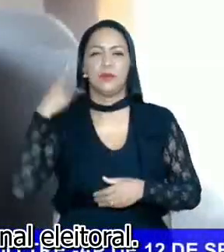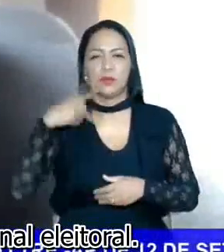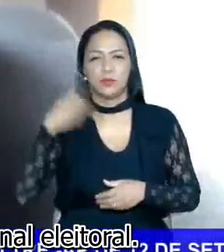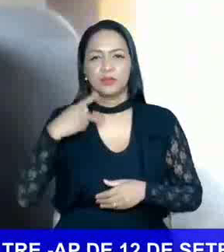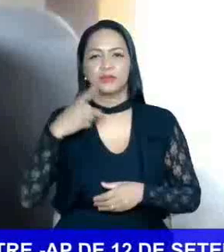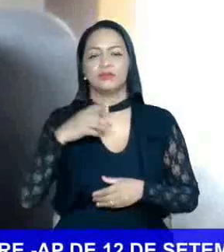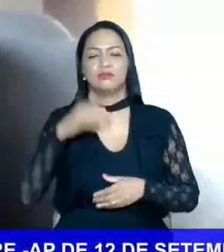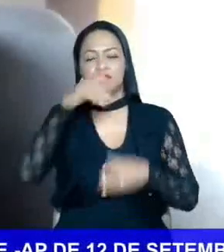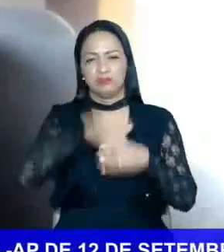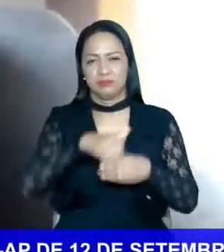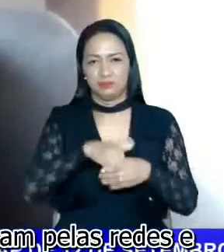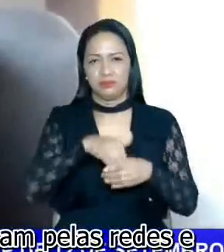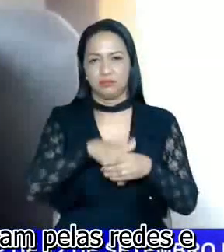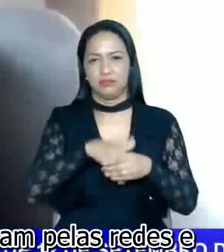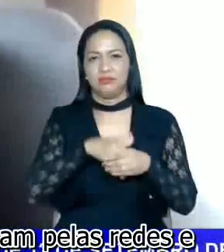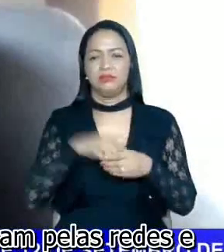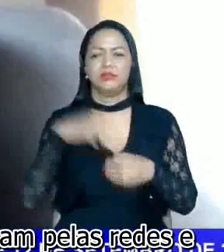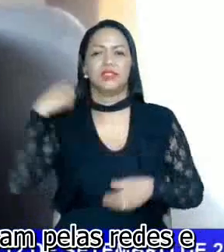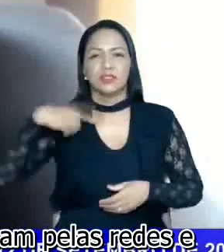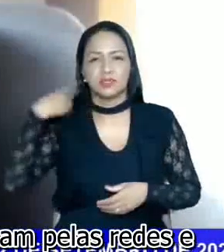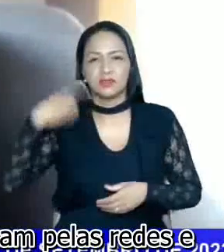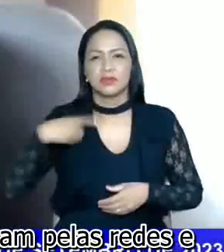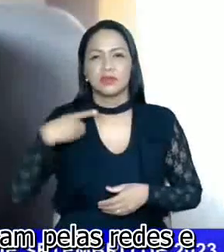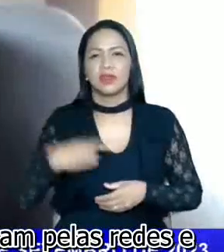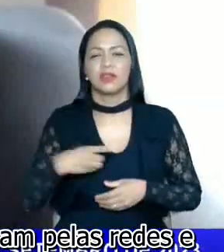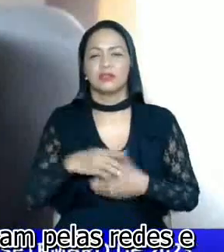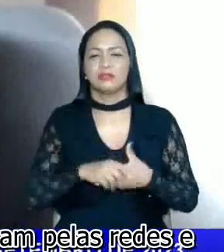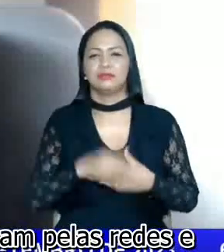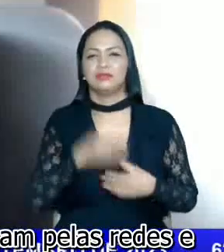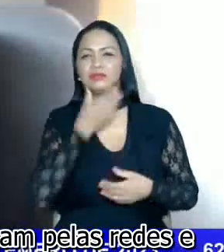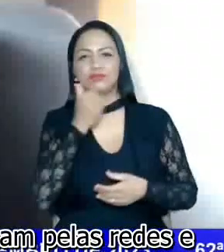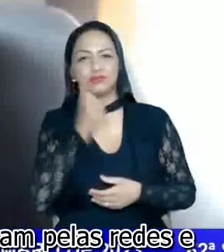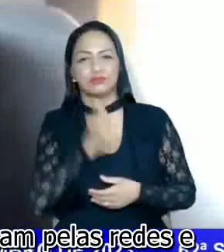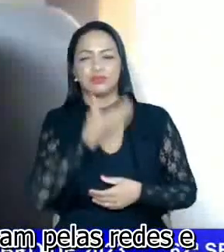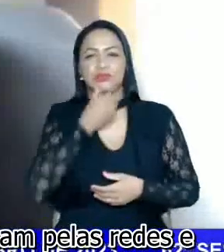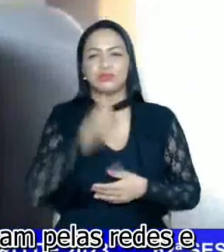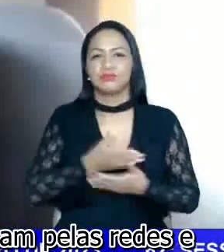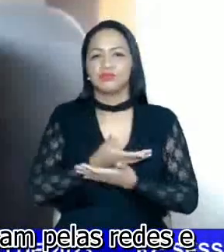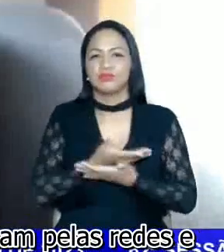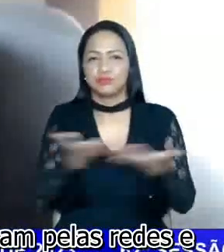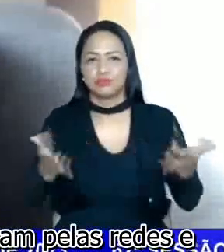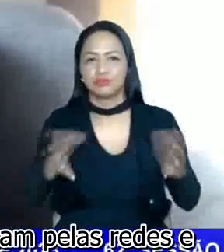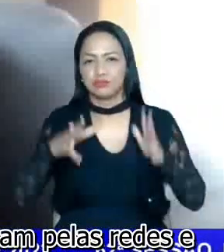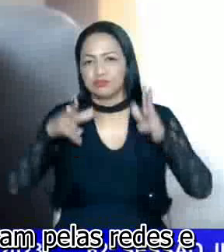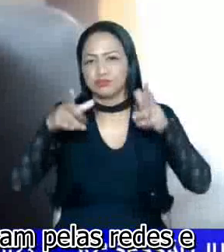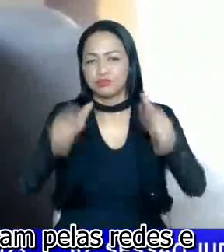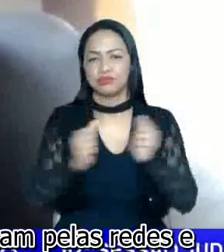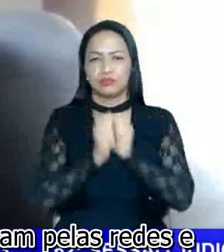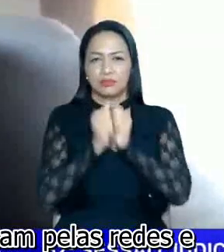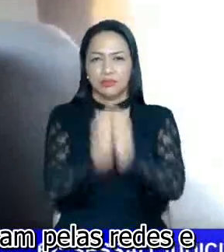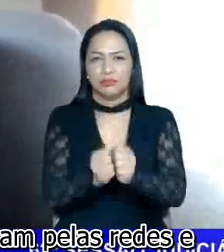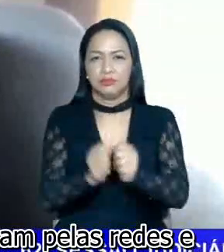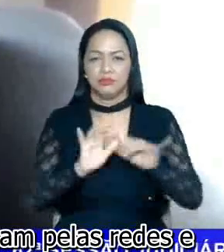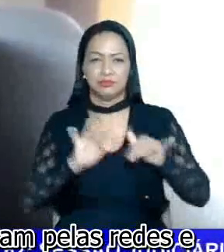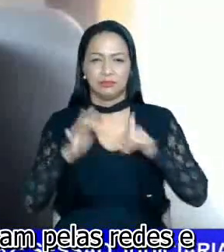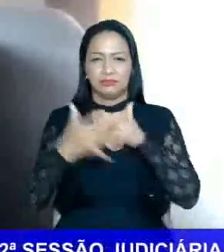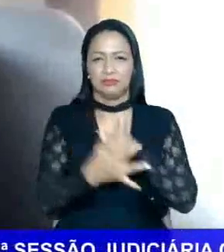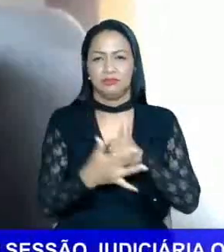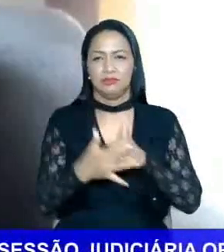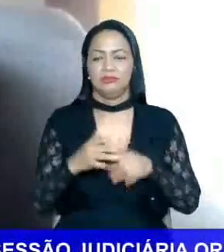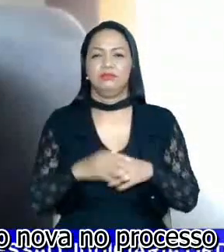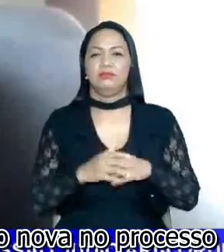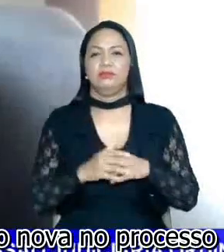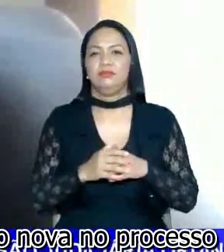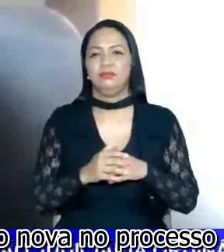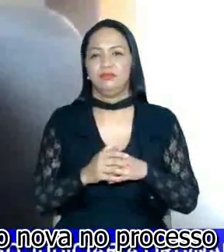Paulo eleitoral, Madeira. advogados, Ele é um homem de pele advogadas clara, e cabelos todos e todas grisalhos, que usa nos óculos, acompanham barba pelas cerrada, redes e